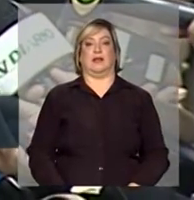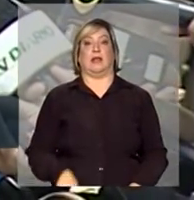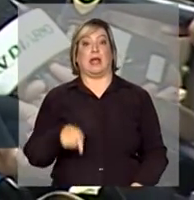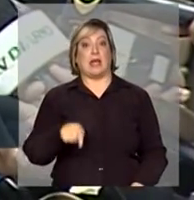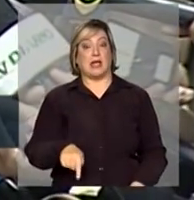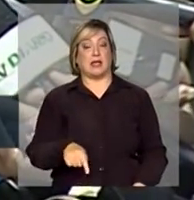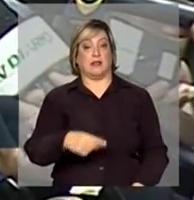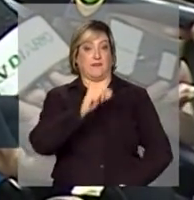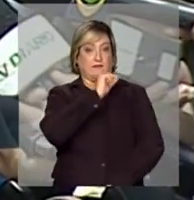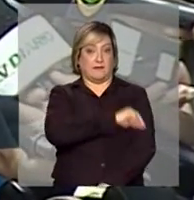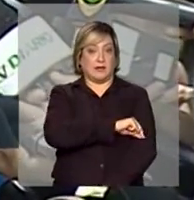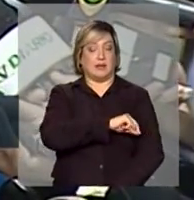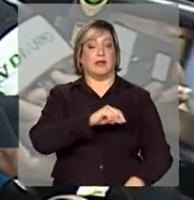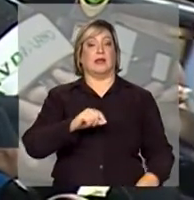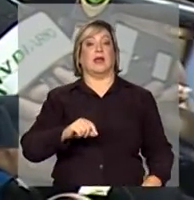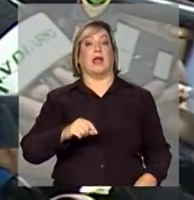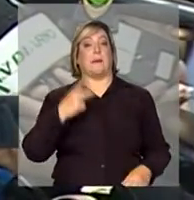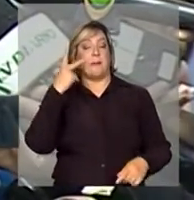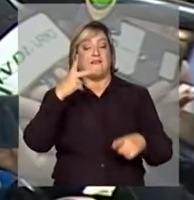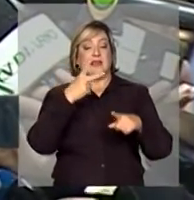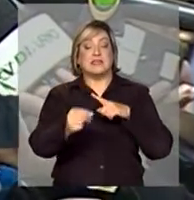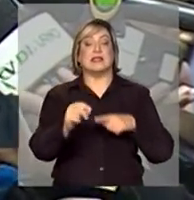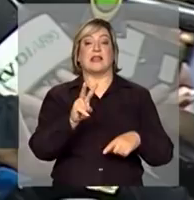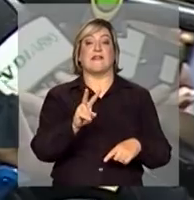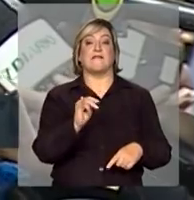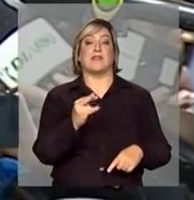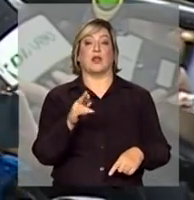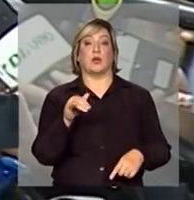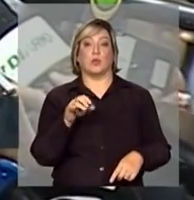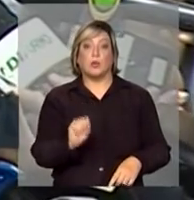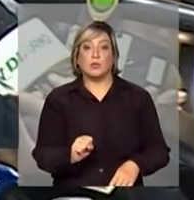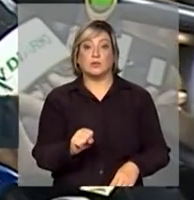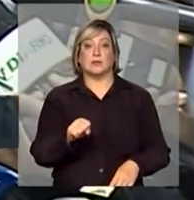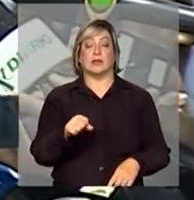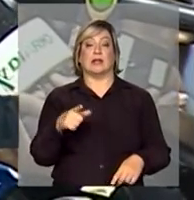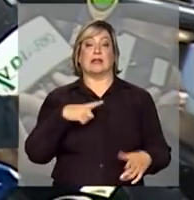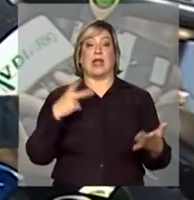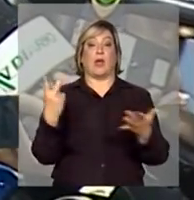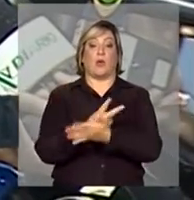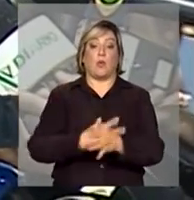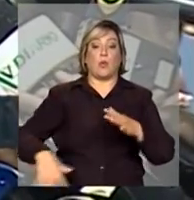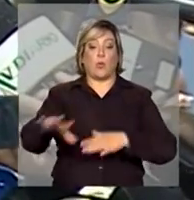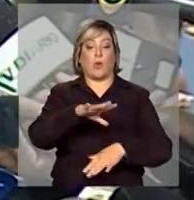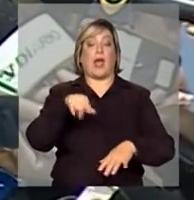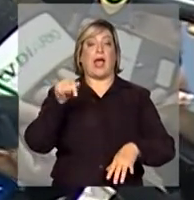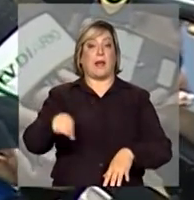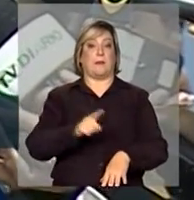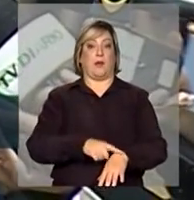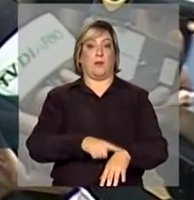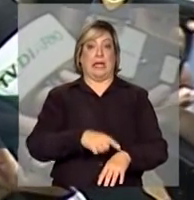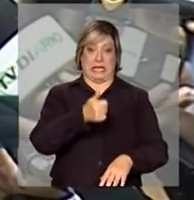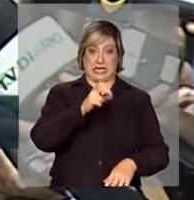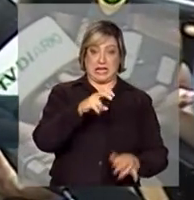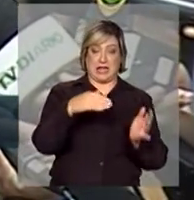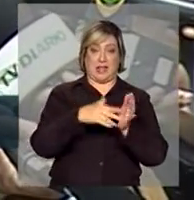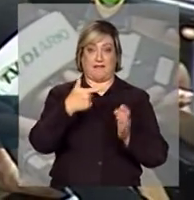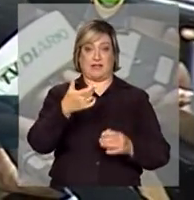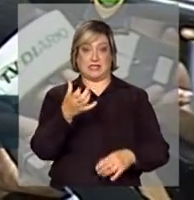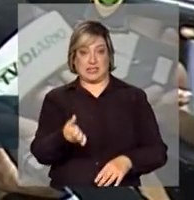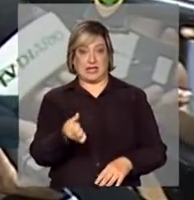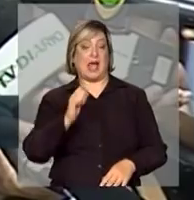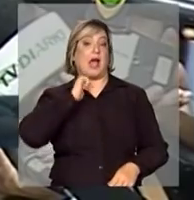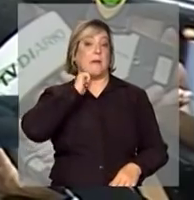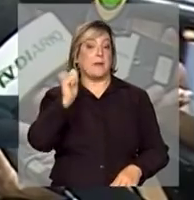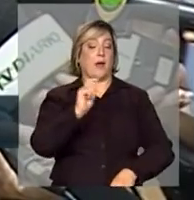circulando naquele momento. E se vacinar de 15 a 26 de abril, é o melhor momento para estar protegido